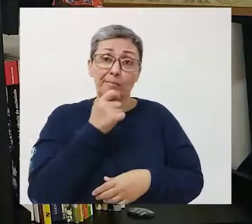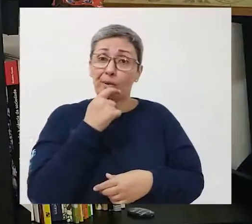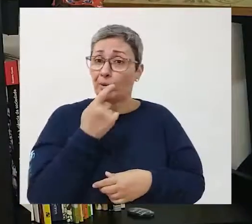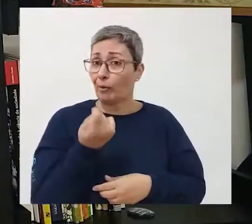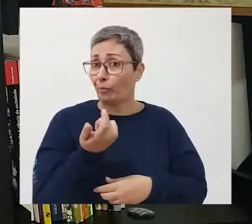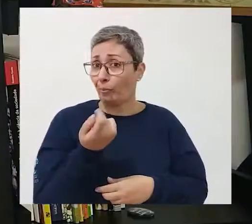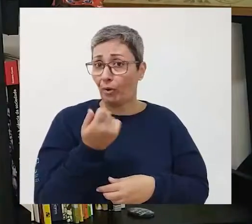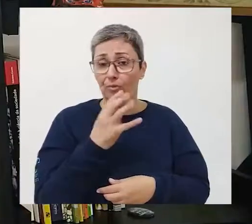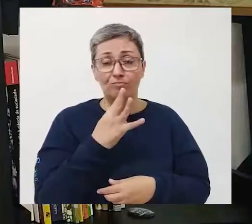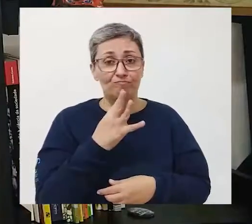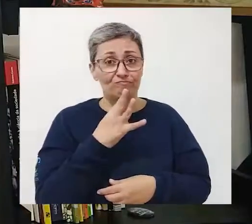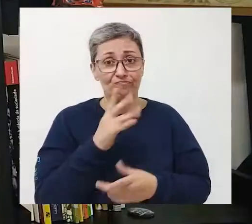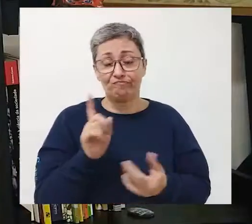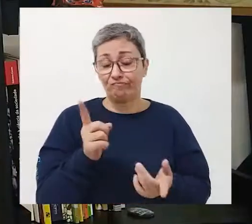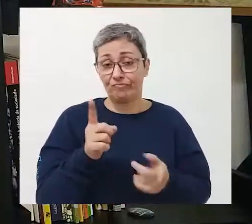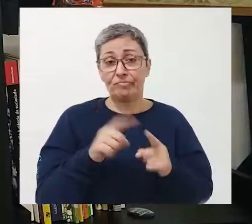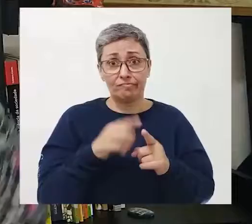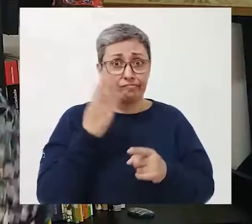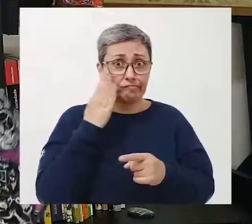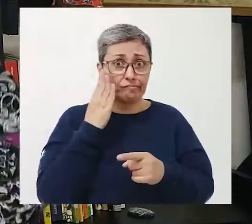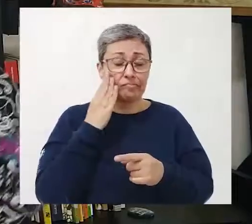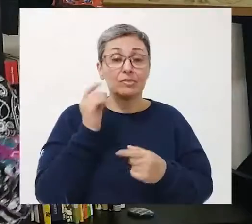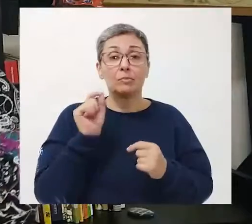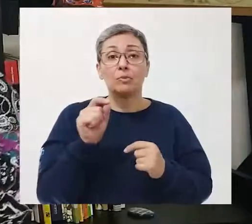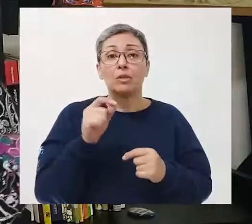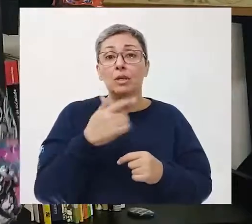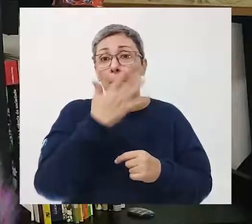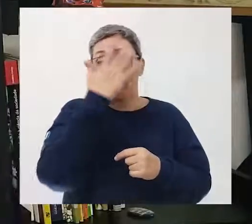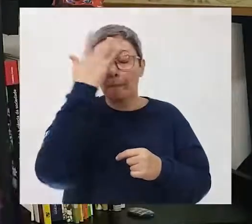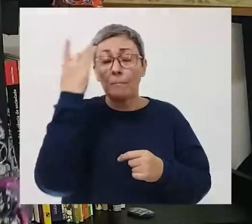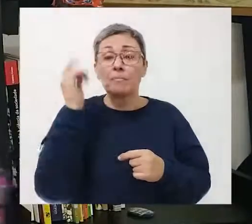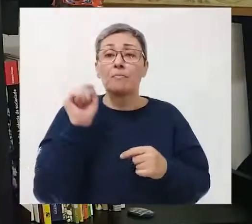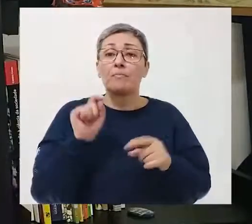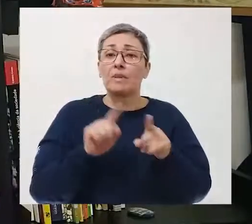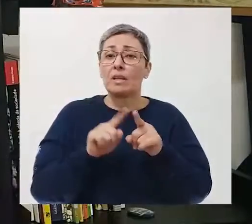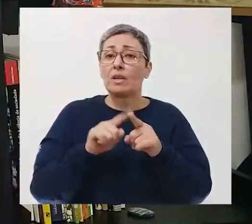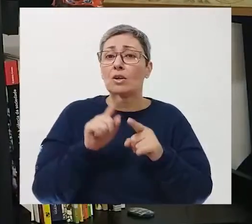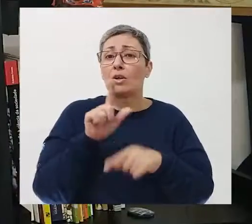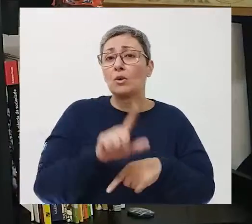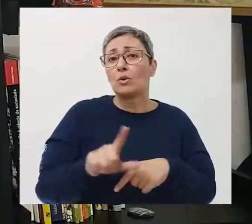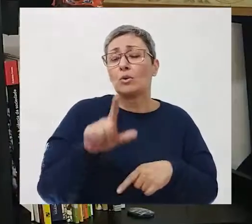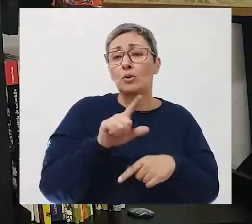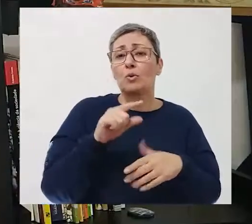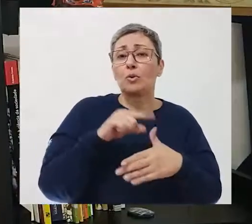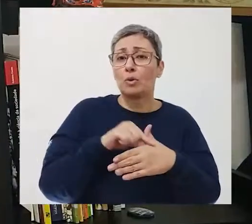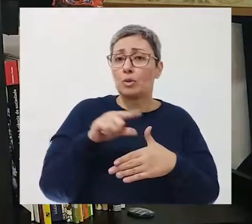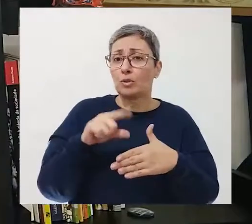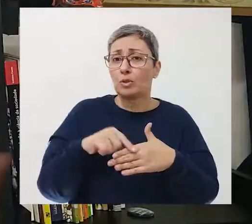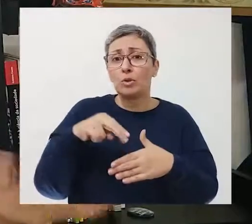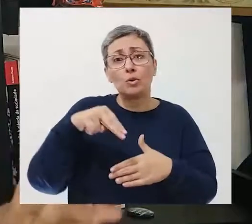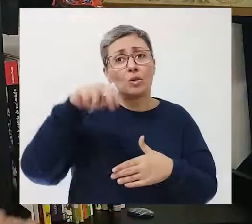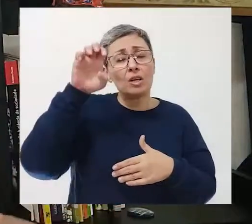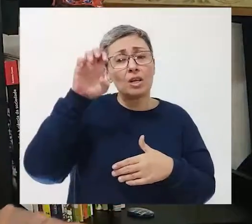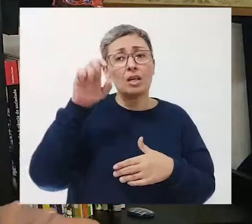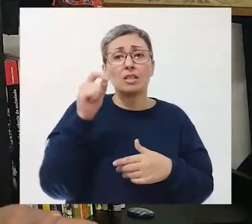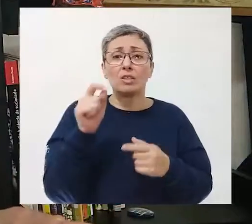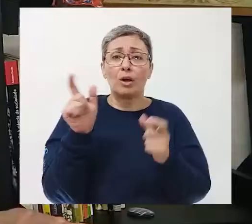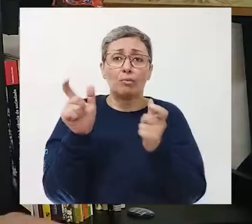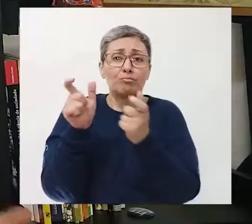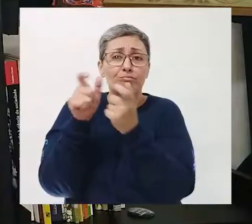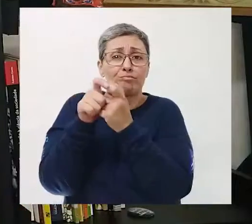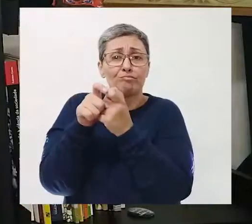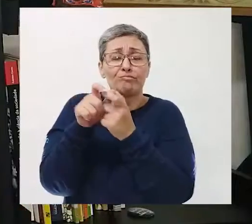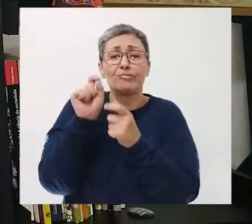pouco conhecido. Não sei se sabiam disso? Para muitas pessoas, a literatura sobre o Nordeste se restringe